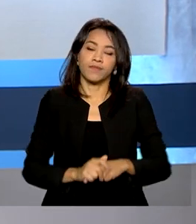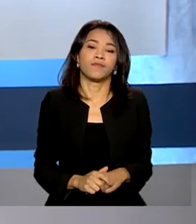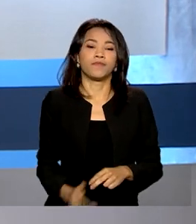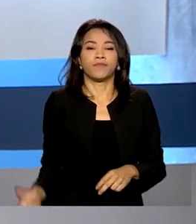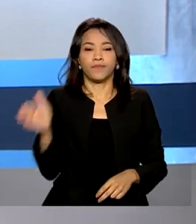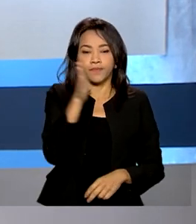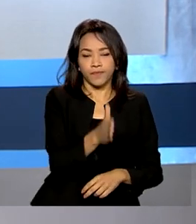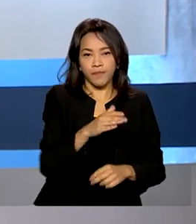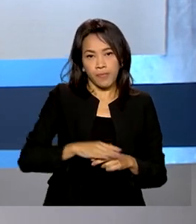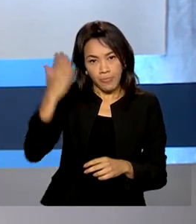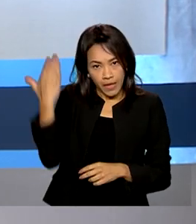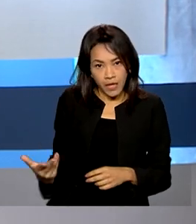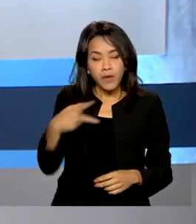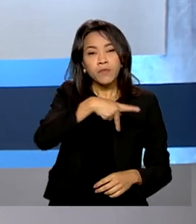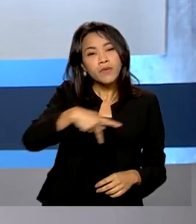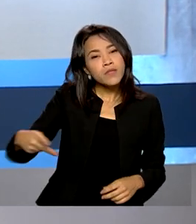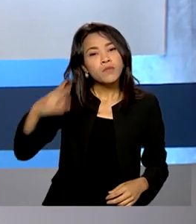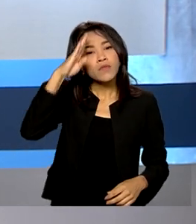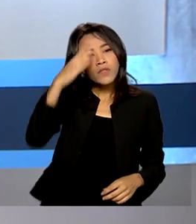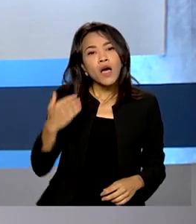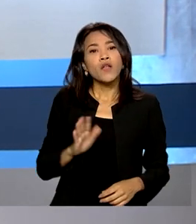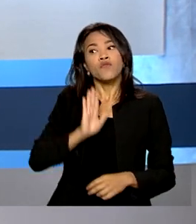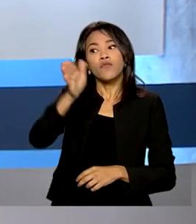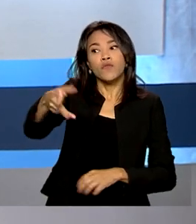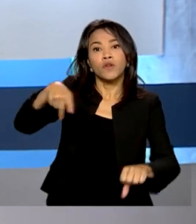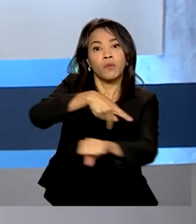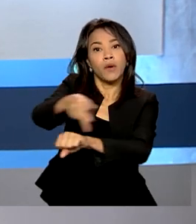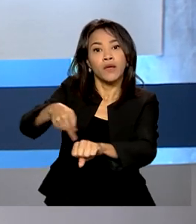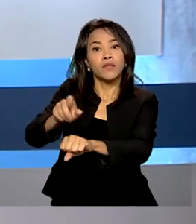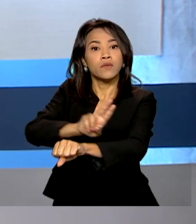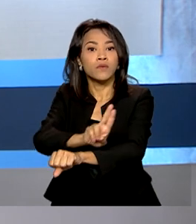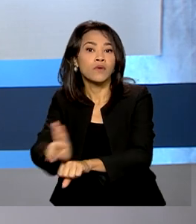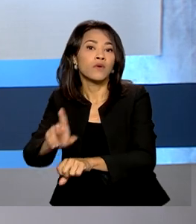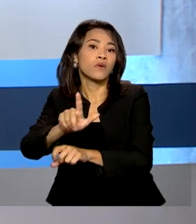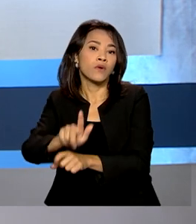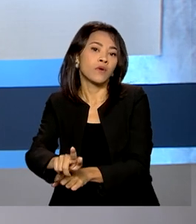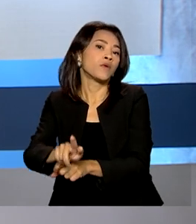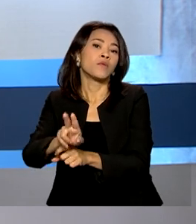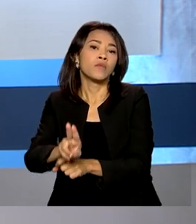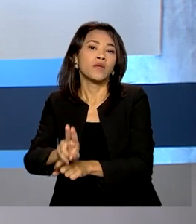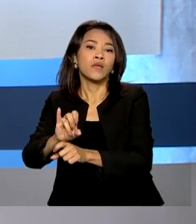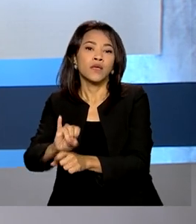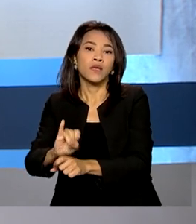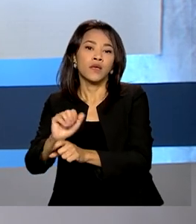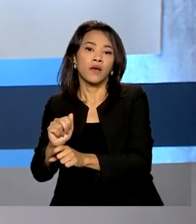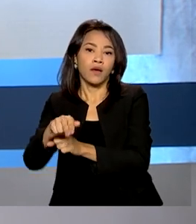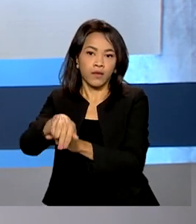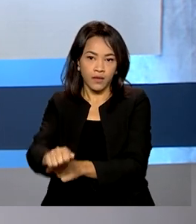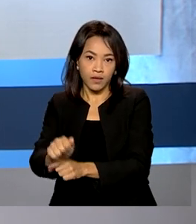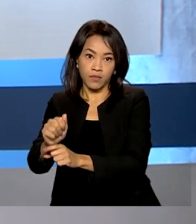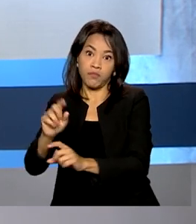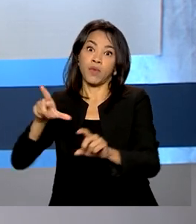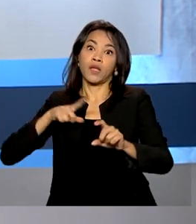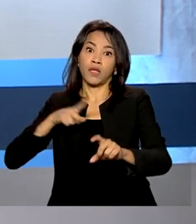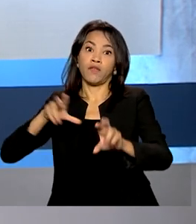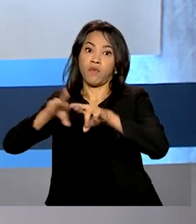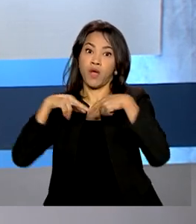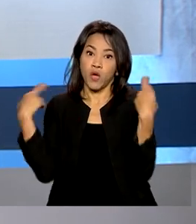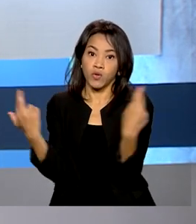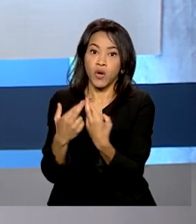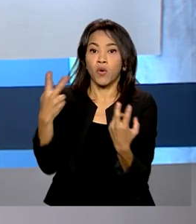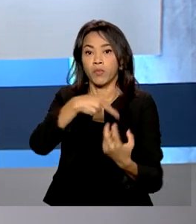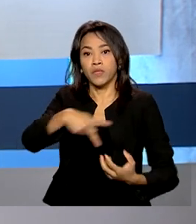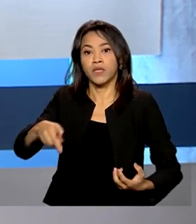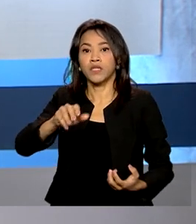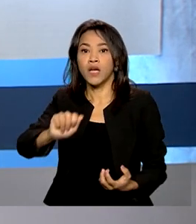E o presidente Jair Bolsonaro esteve na Guiana, onde se reuniu em Georgetown com o presidente Mohamed Ali. Entre os assuntos do